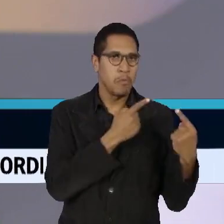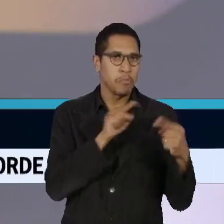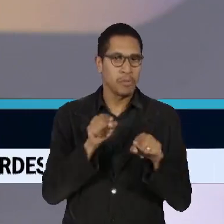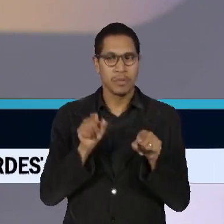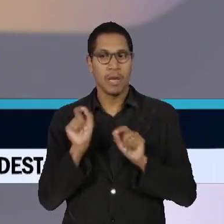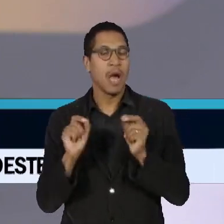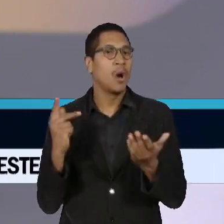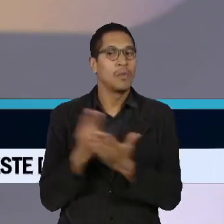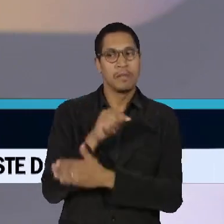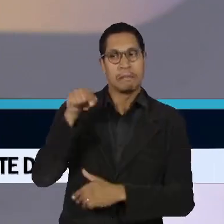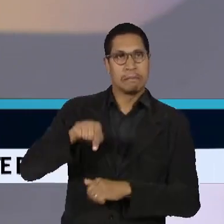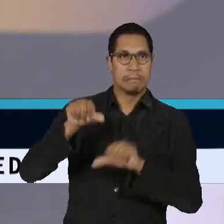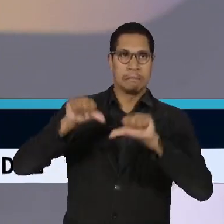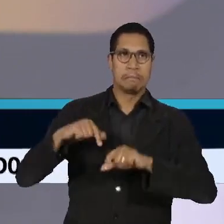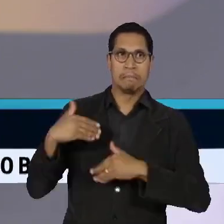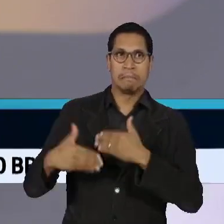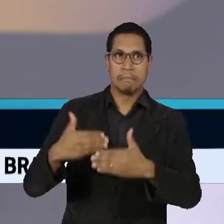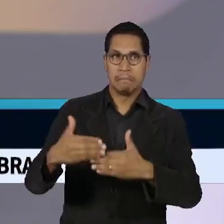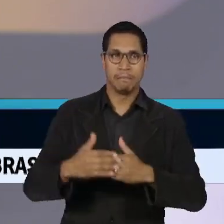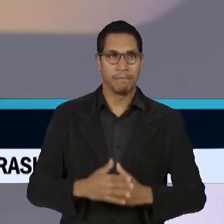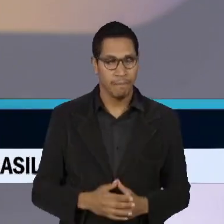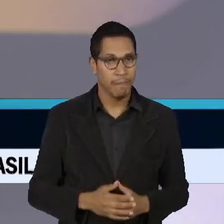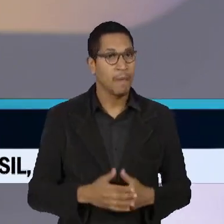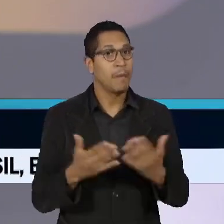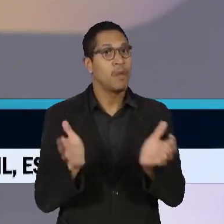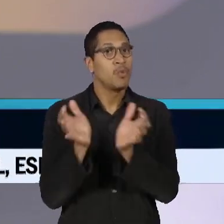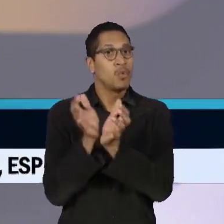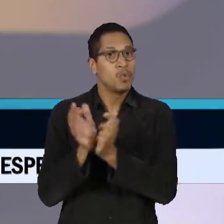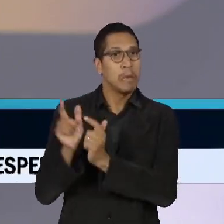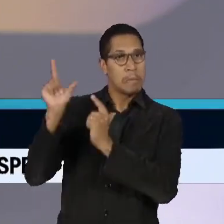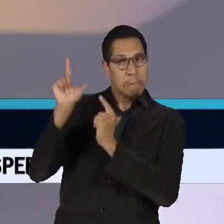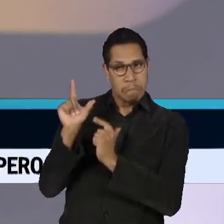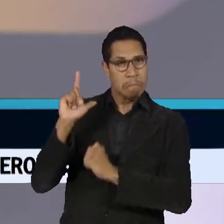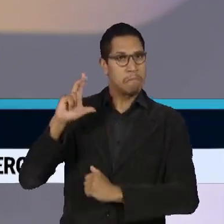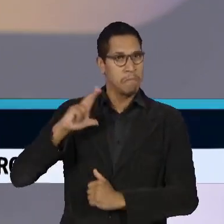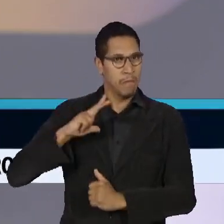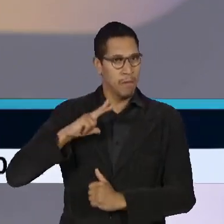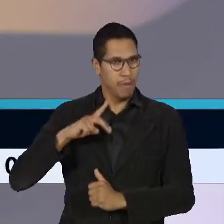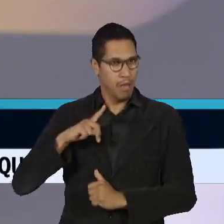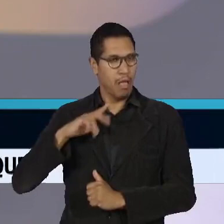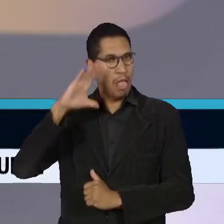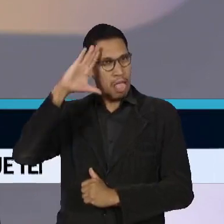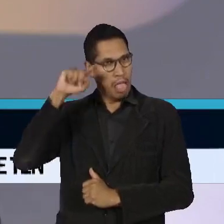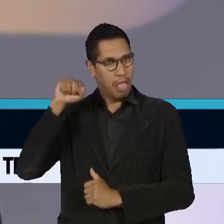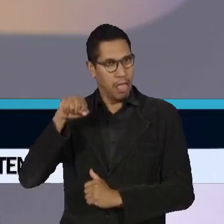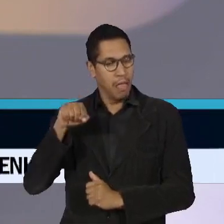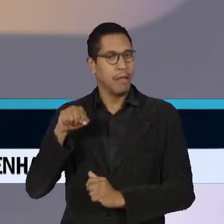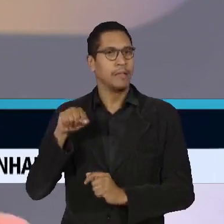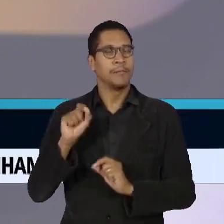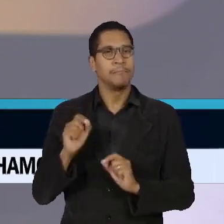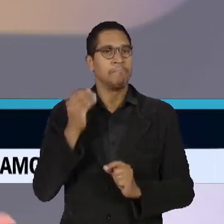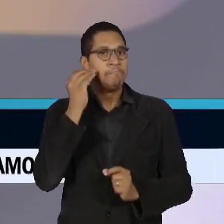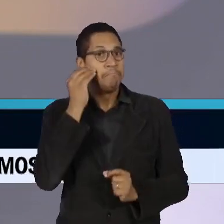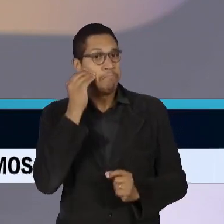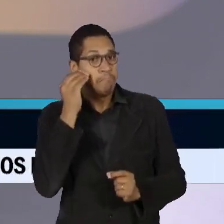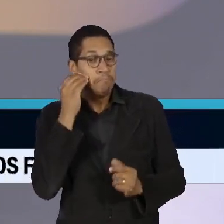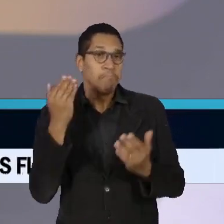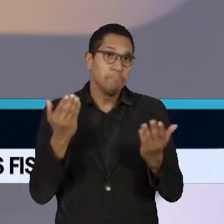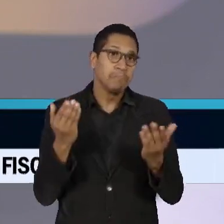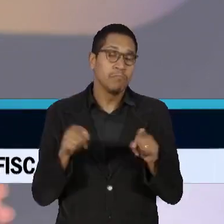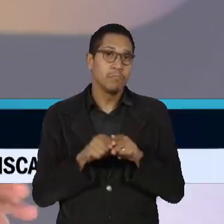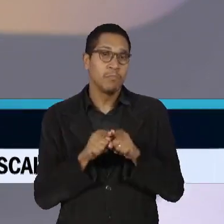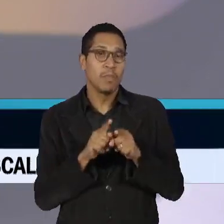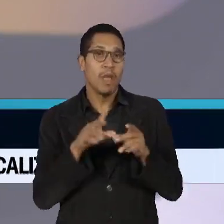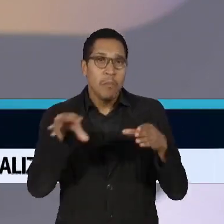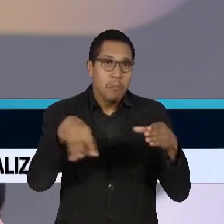inteligente é que todos os mercenários eles podem ir se tentar se se registrar com o Ministério